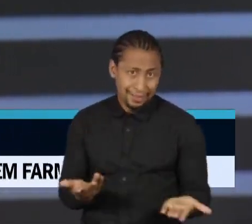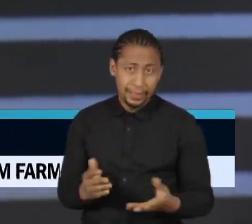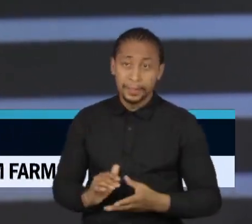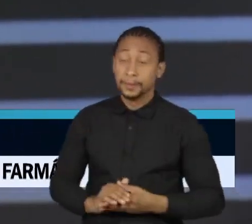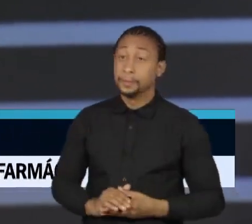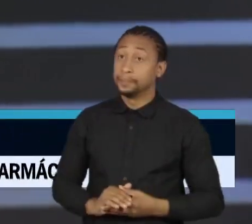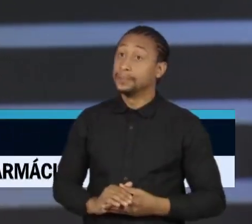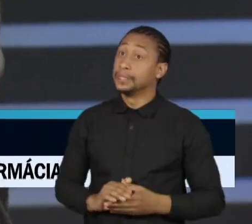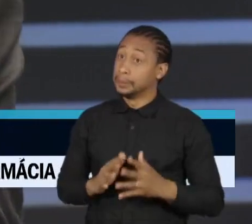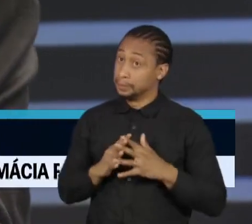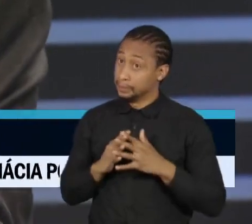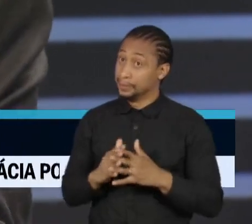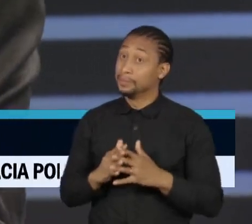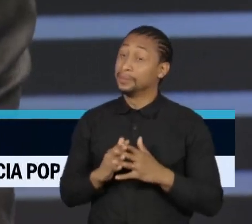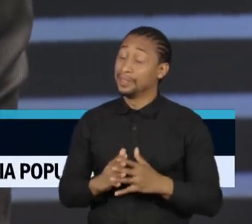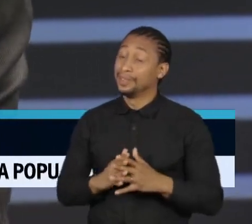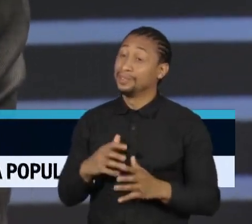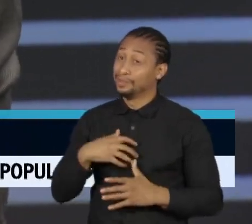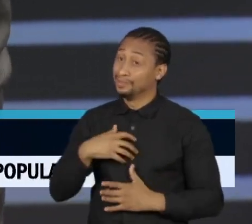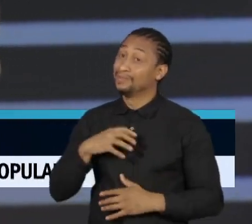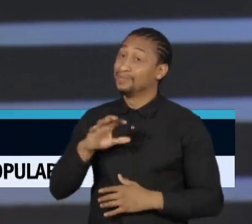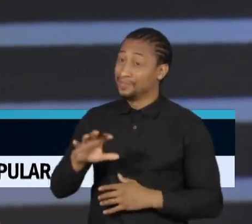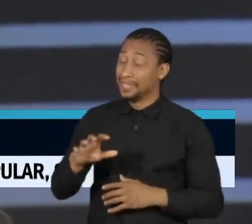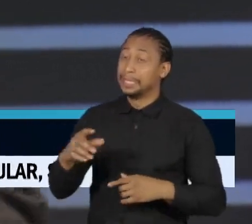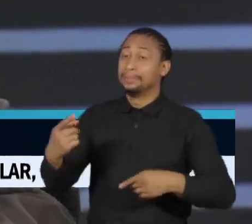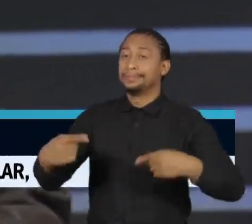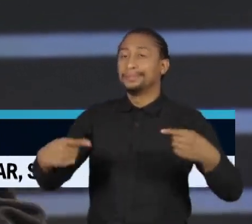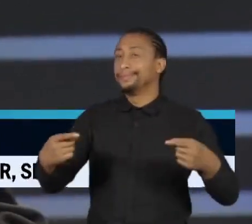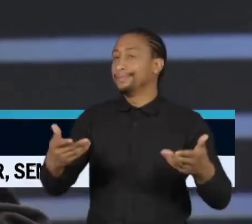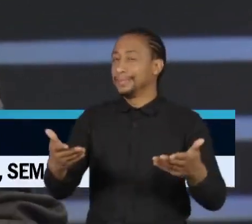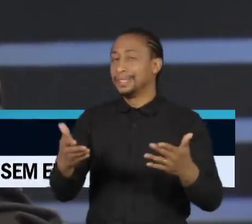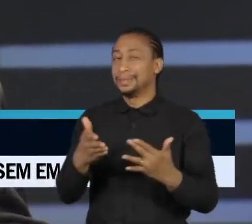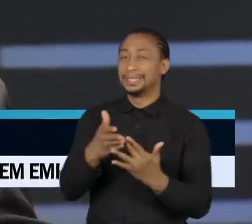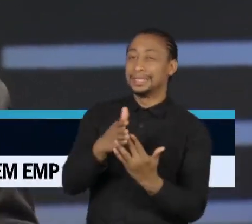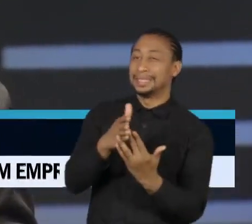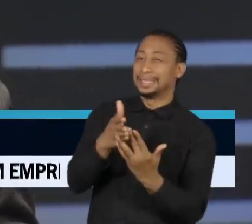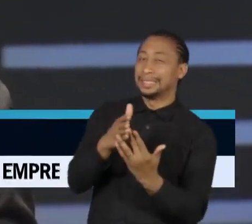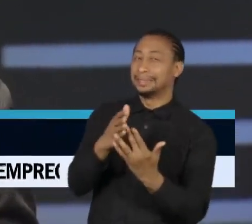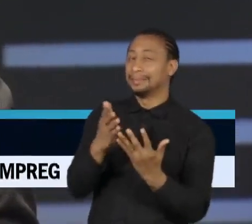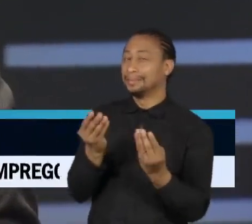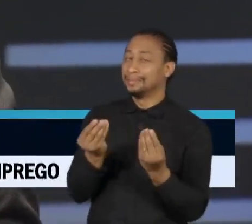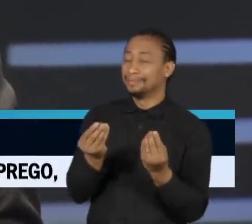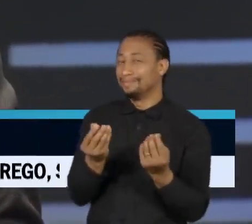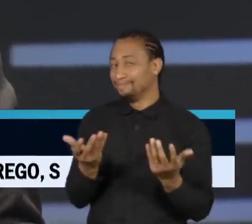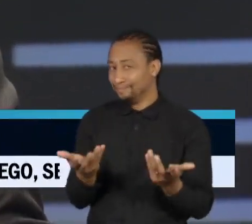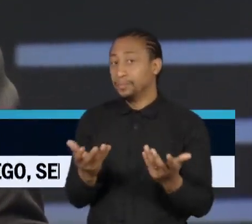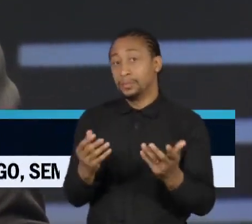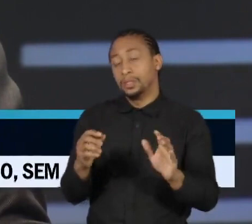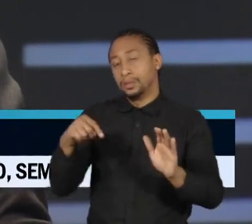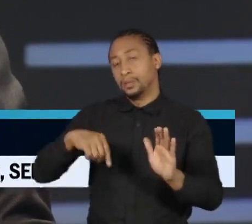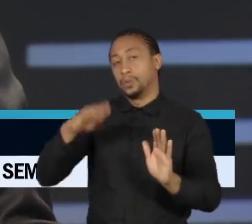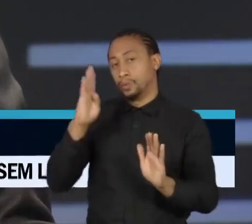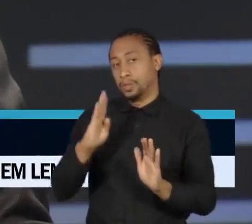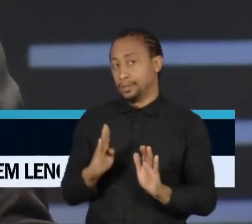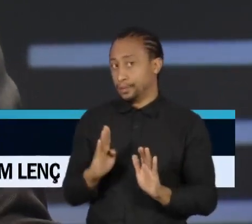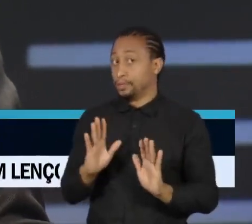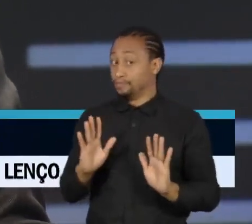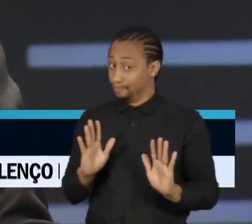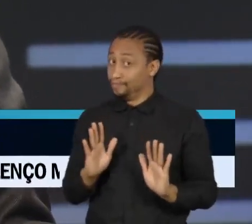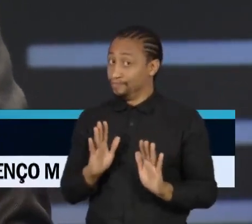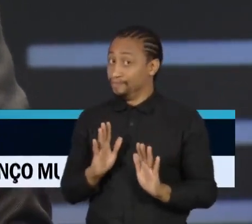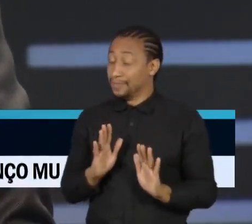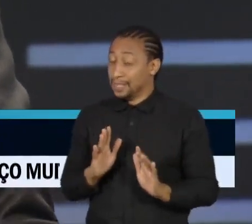contemporânea complexa, ambígua, ambivalente, porque assim, é evidente que no Brasil a conta sempre